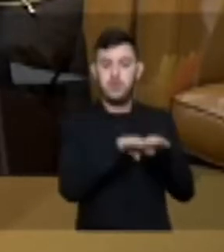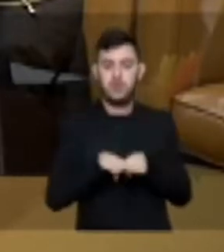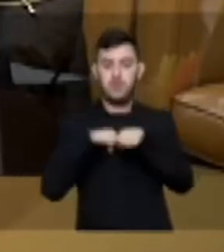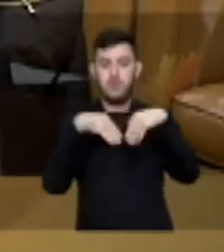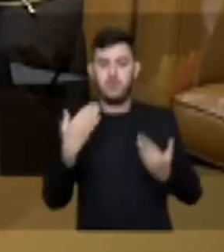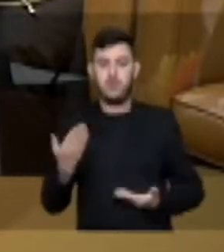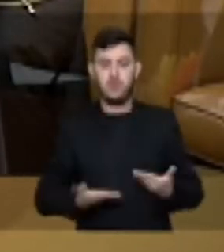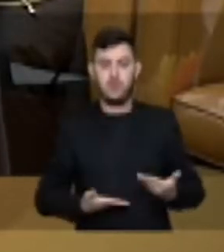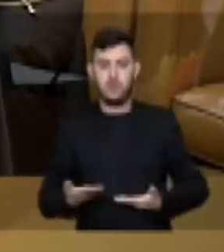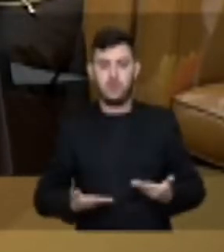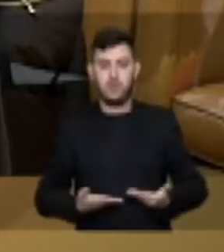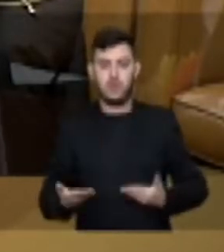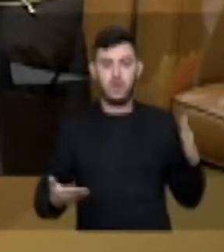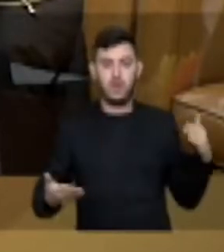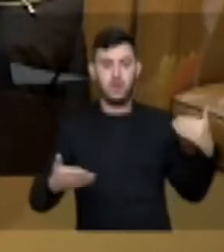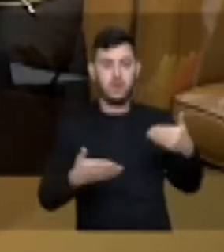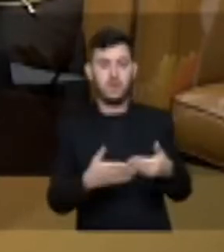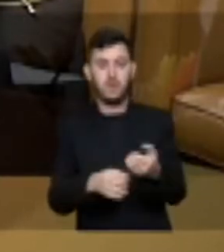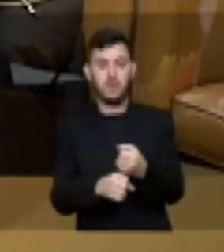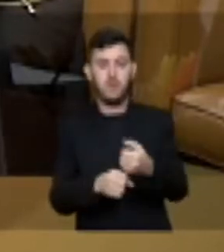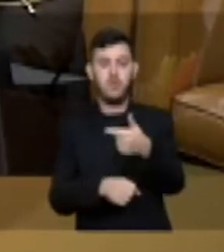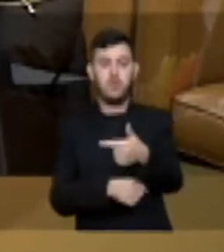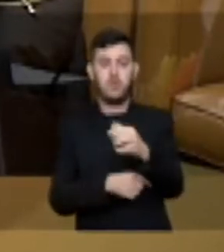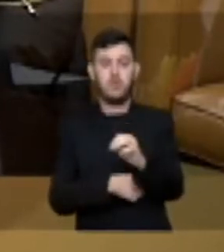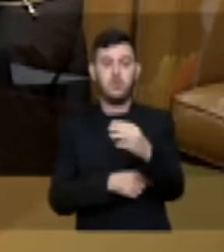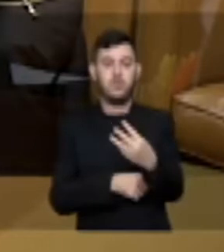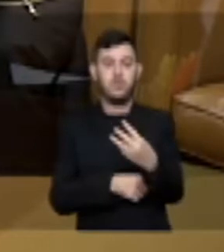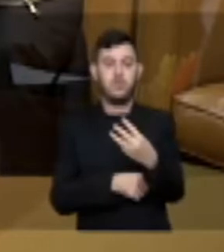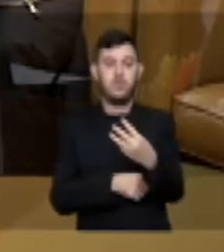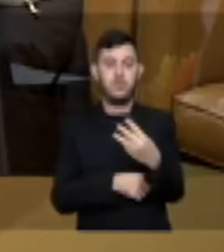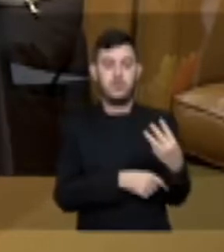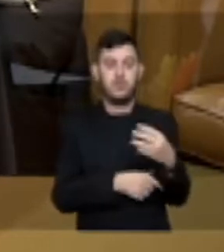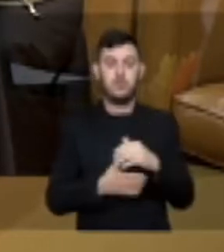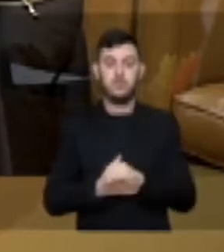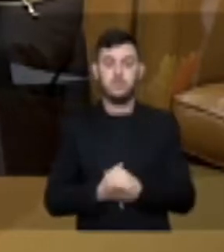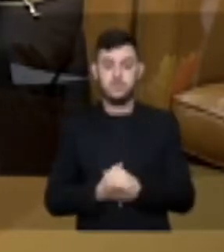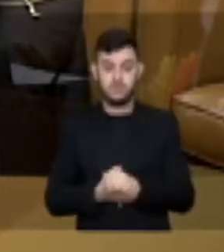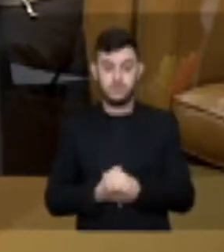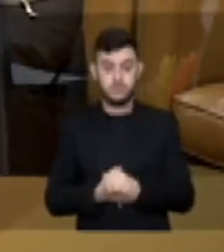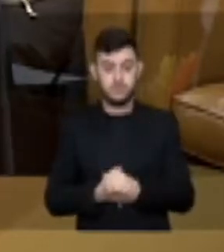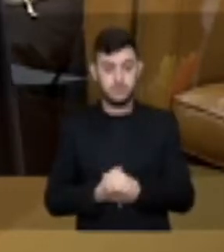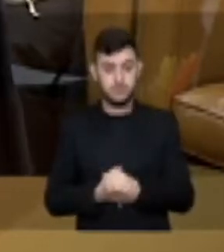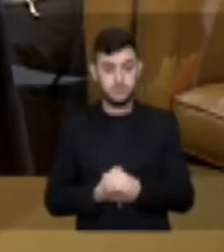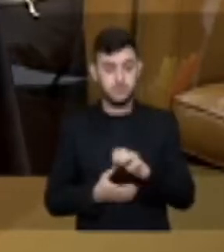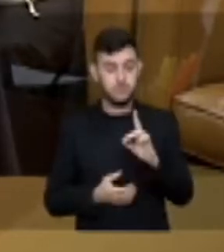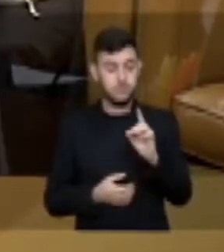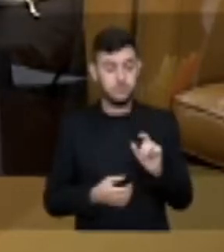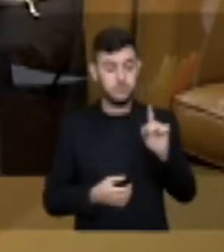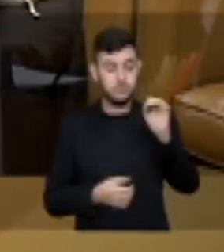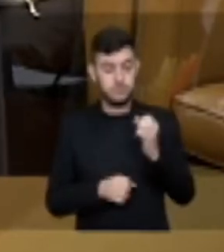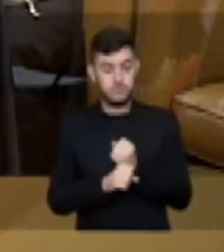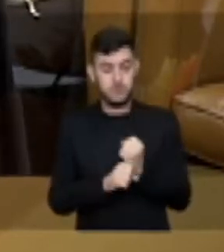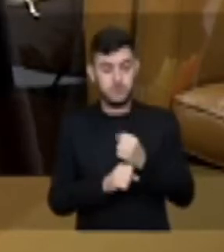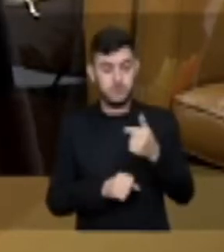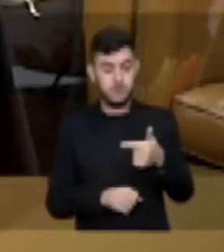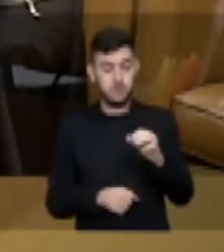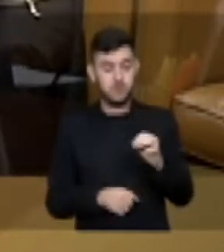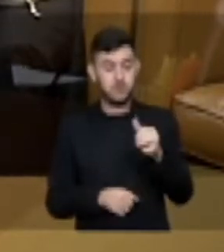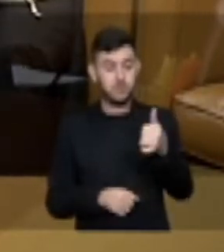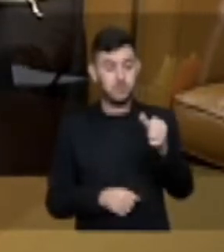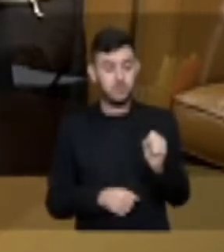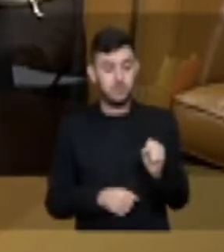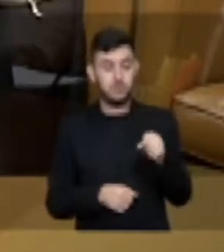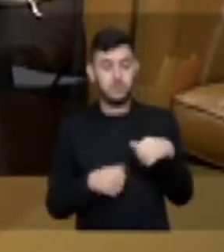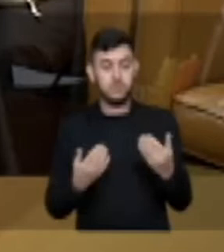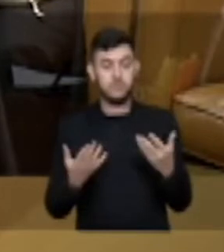serviço até o ano de 2033. Segundo dados de 2018, portanto recentíssimos,